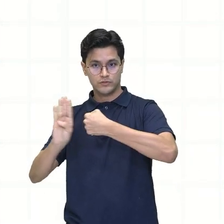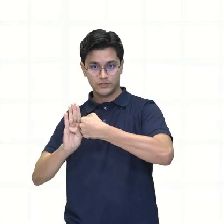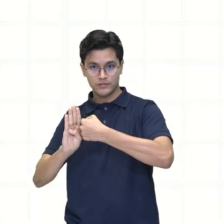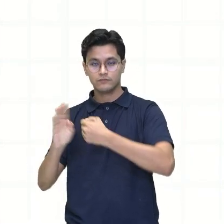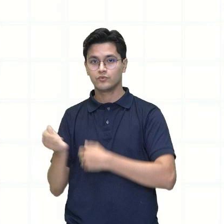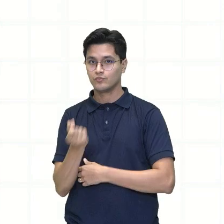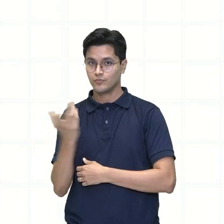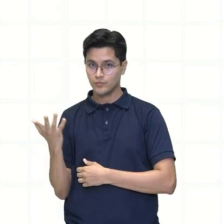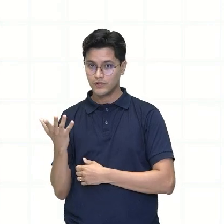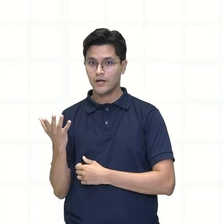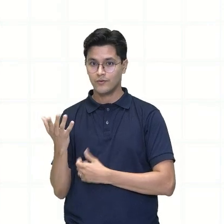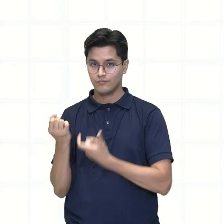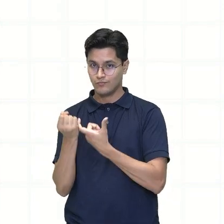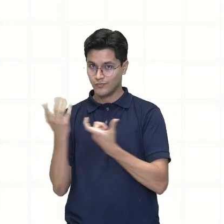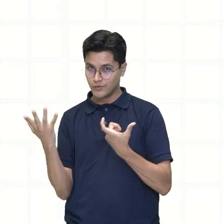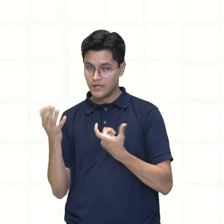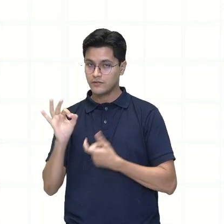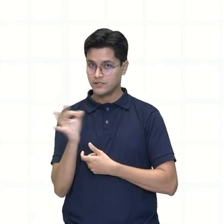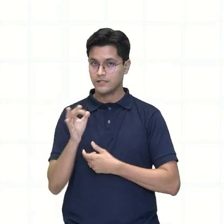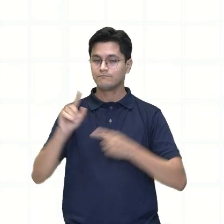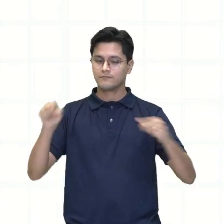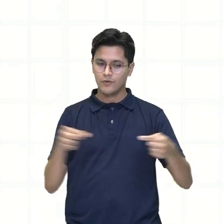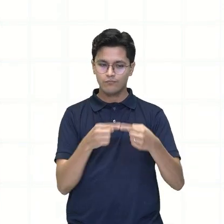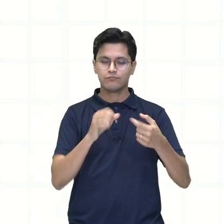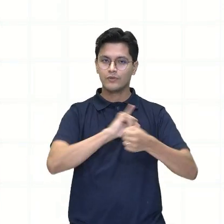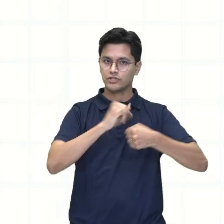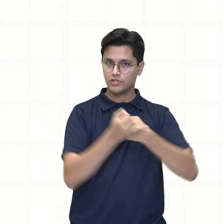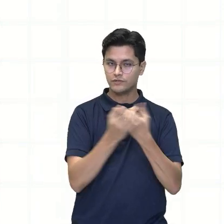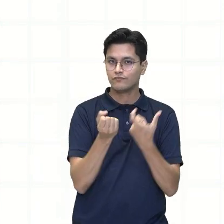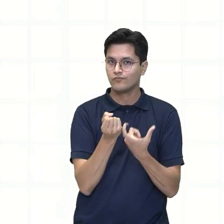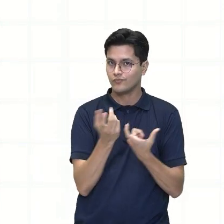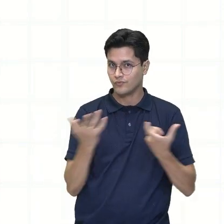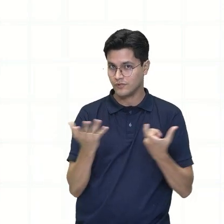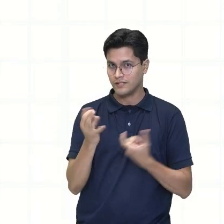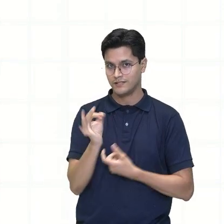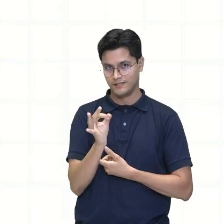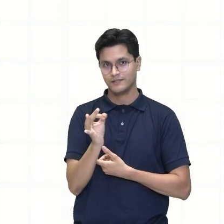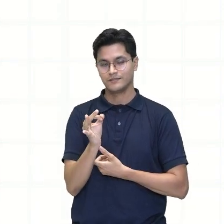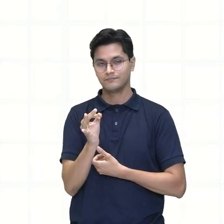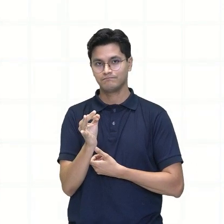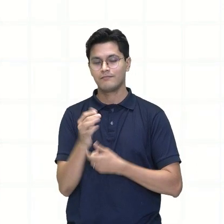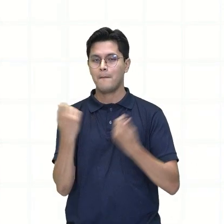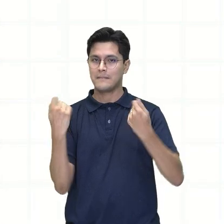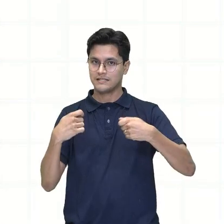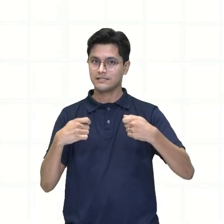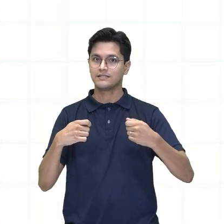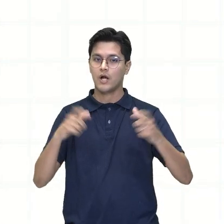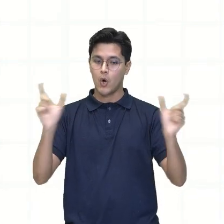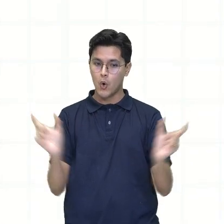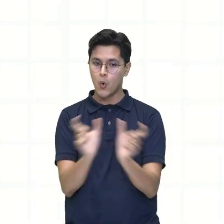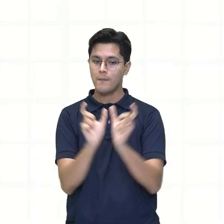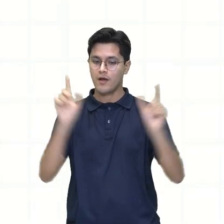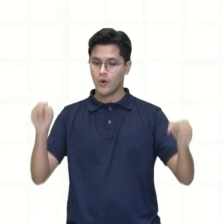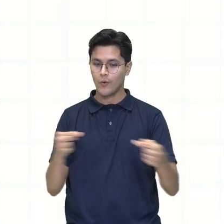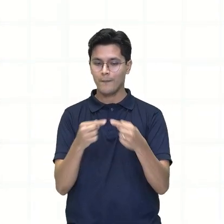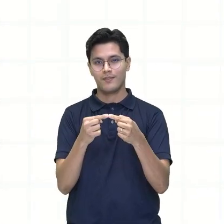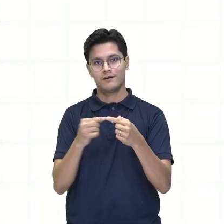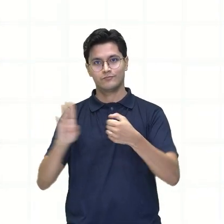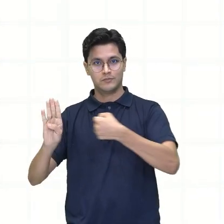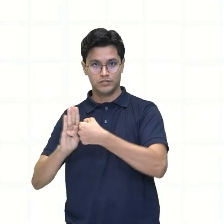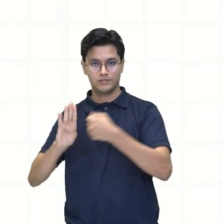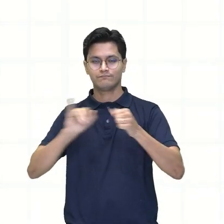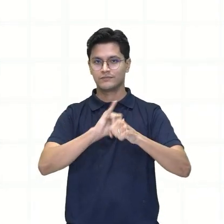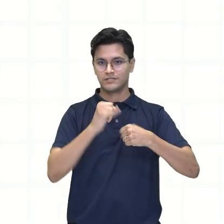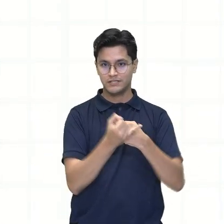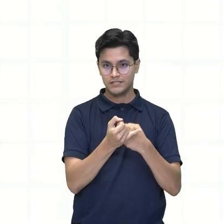adjetivo tem que estar no plural. Está no feminino? Tudo pro feminino. Está no masculino? Vai pro masculino, tá bom? Ó, vale